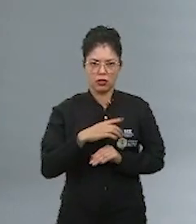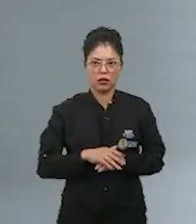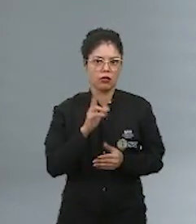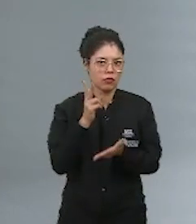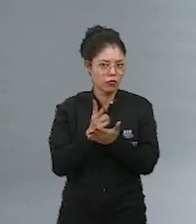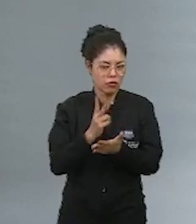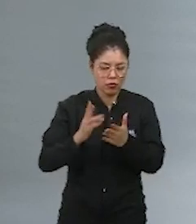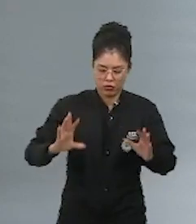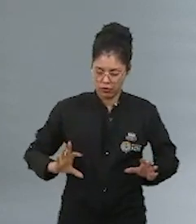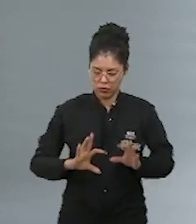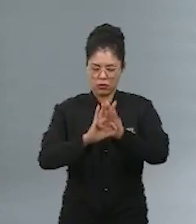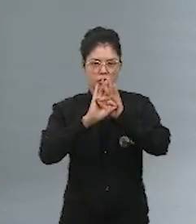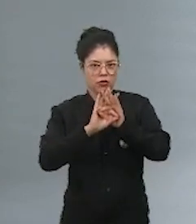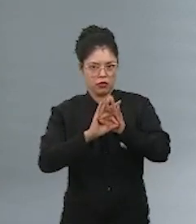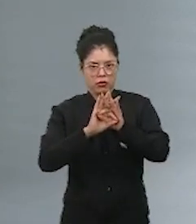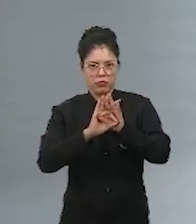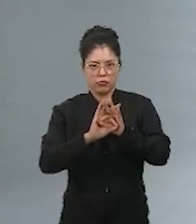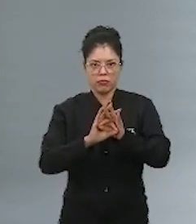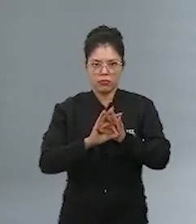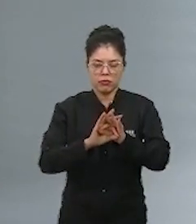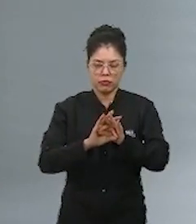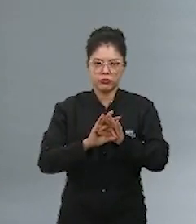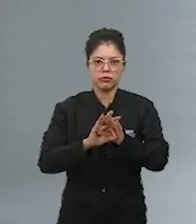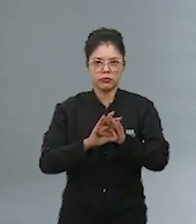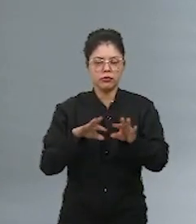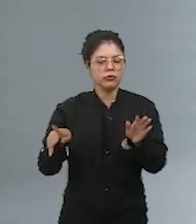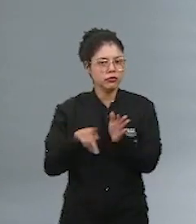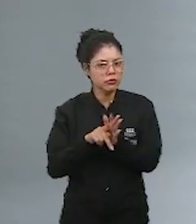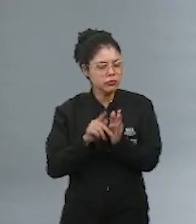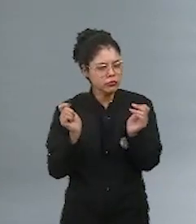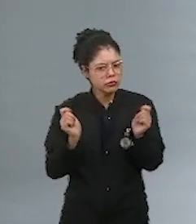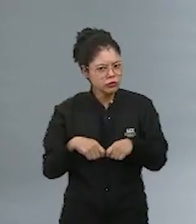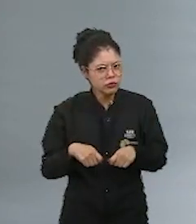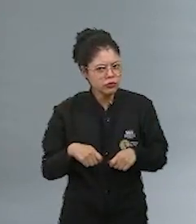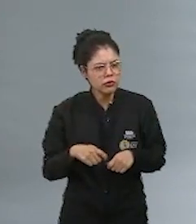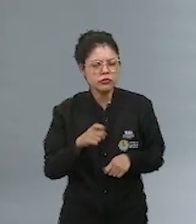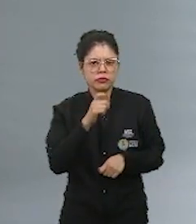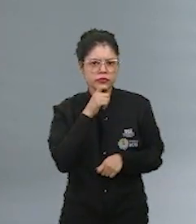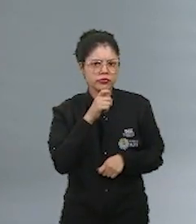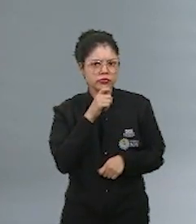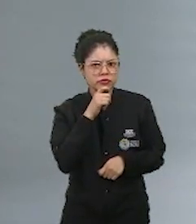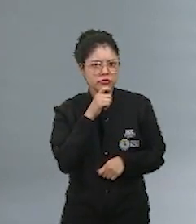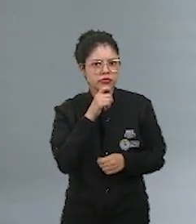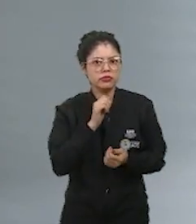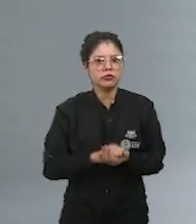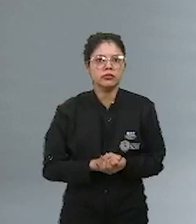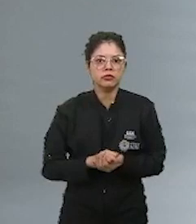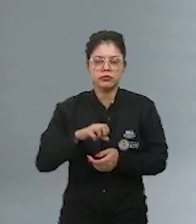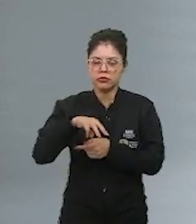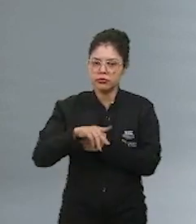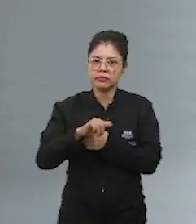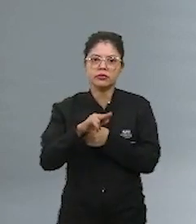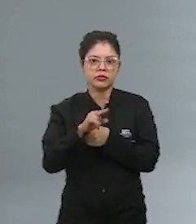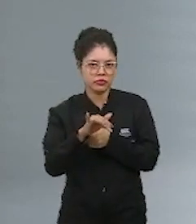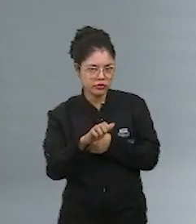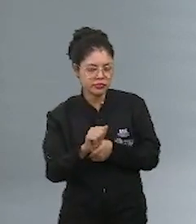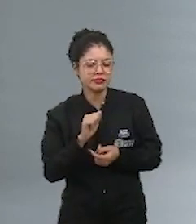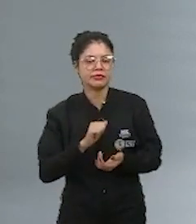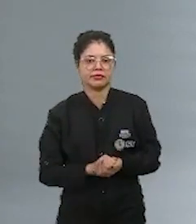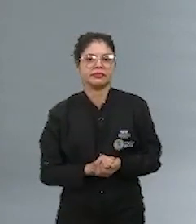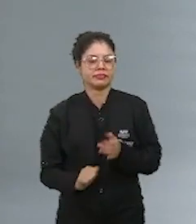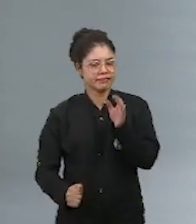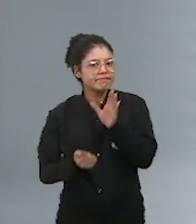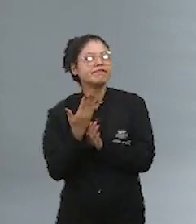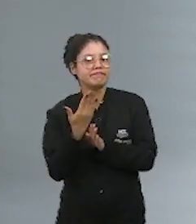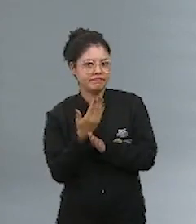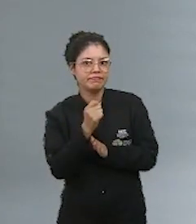sempre associando também que a crosta terrestre aqui é proveniente do resfriamento do magma, ou seja, né, ela tem a origem